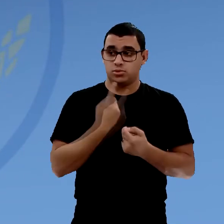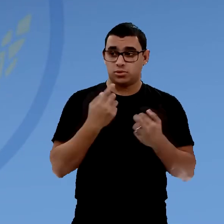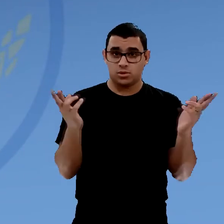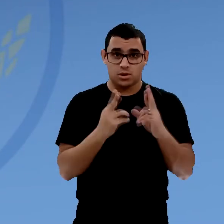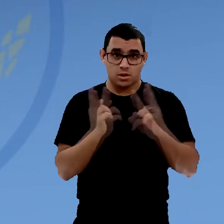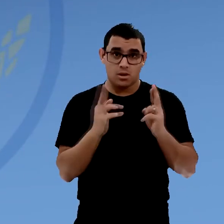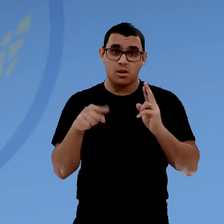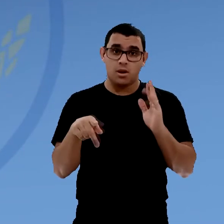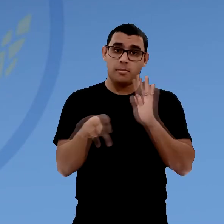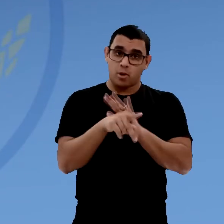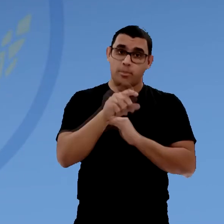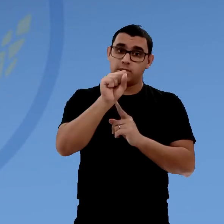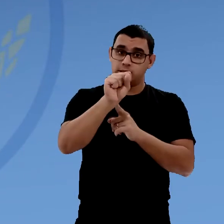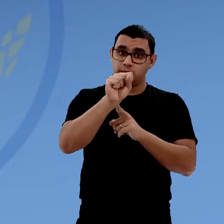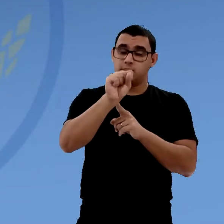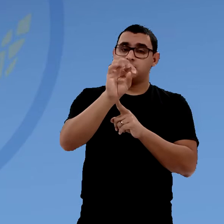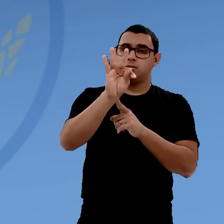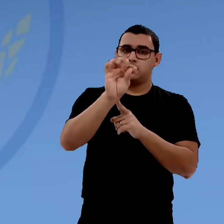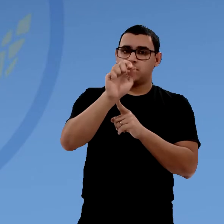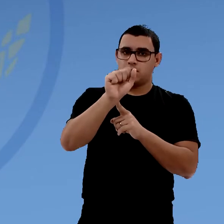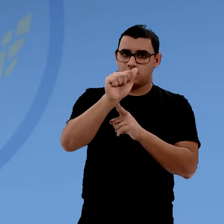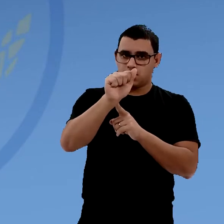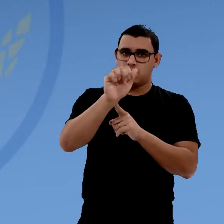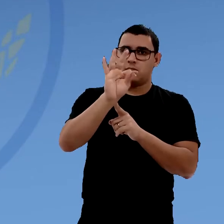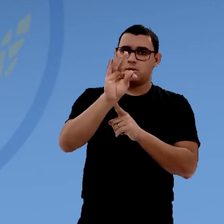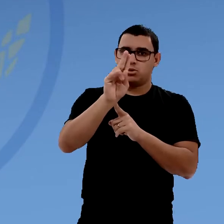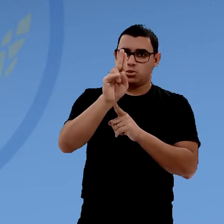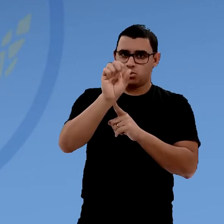são influenciadas pelo status e papéis sociais.